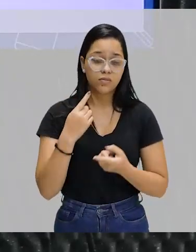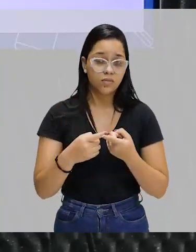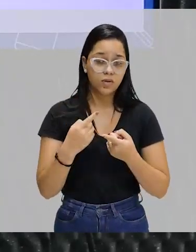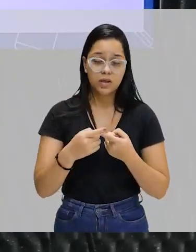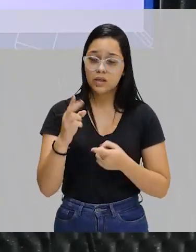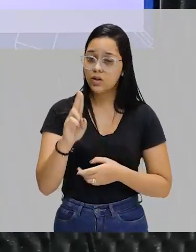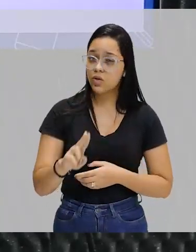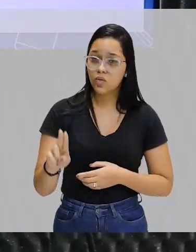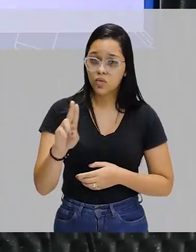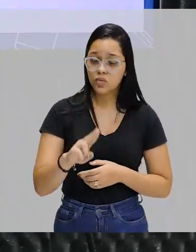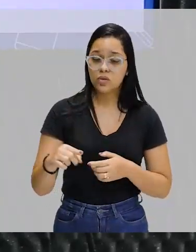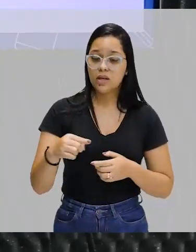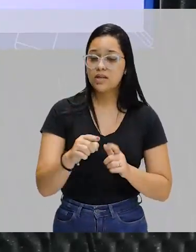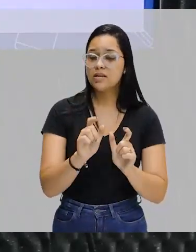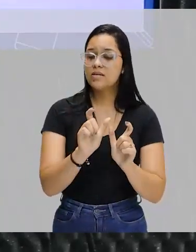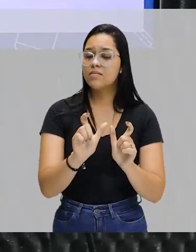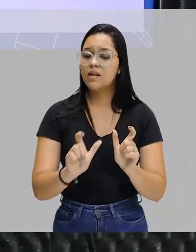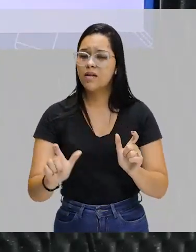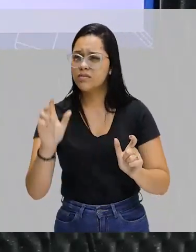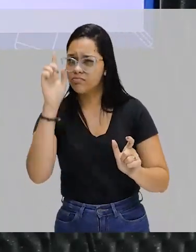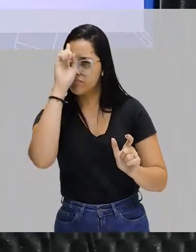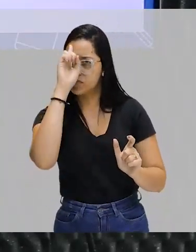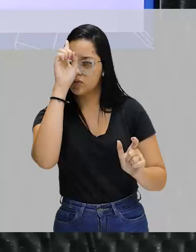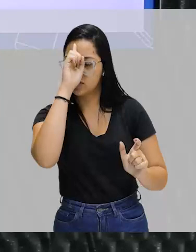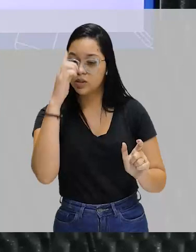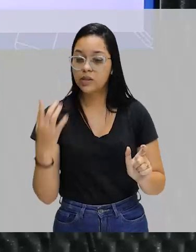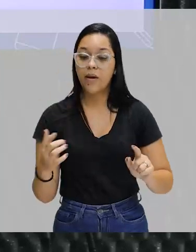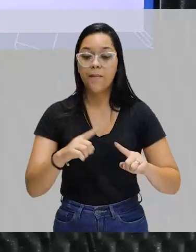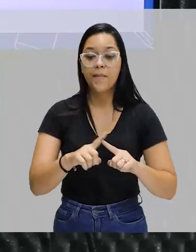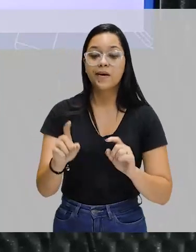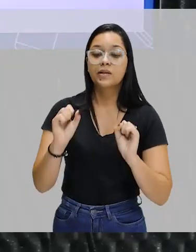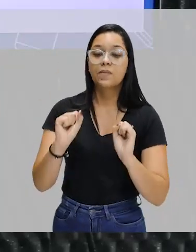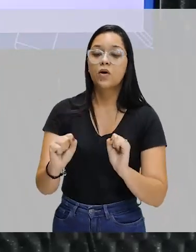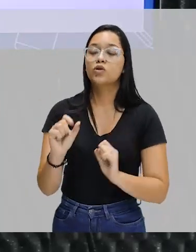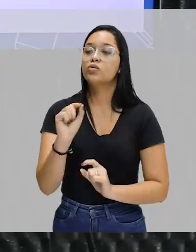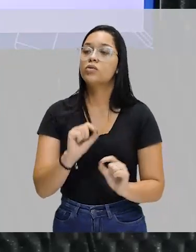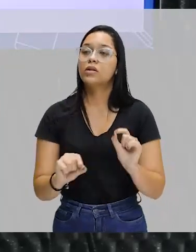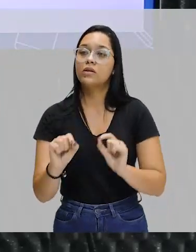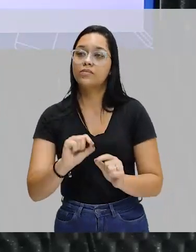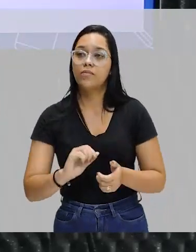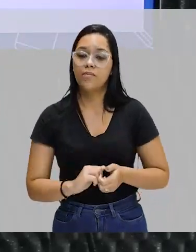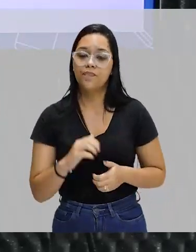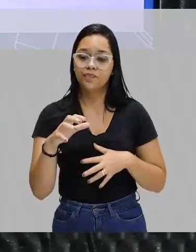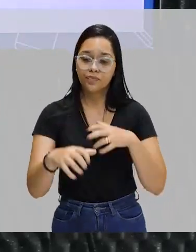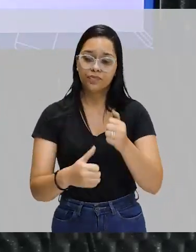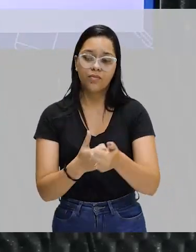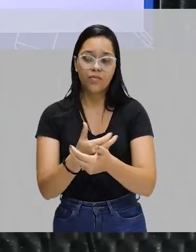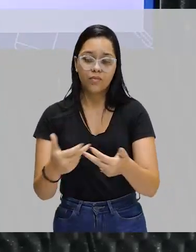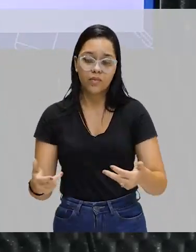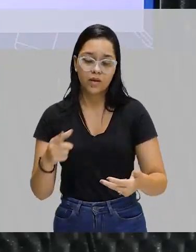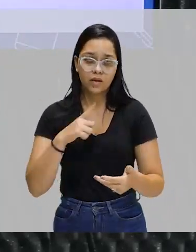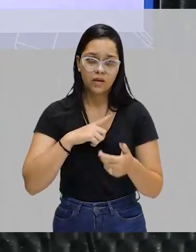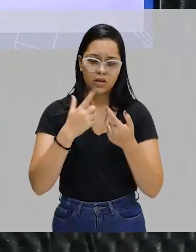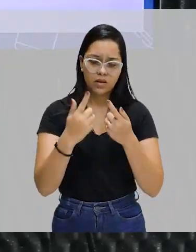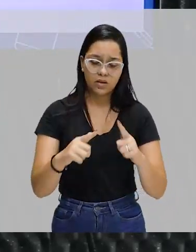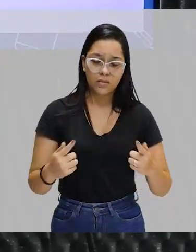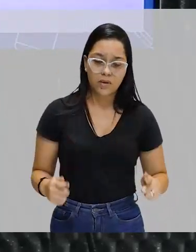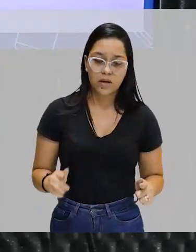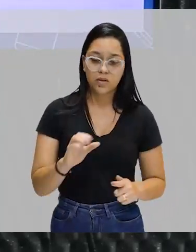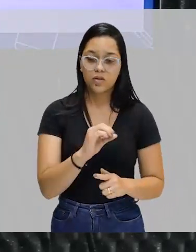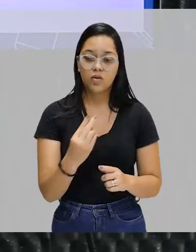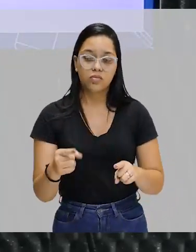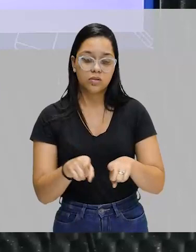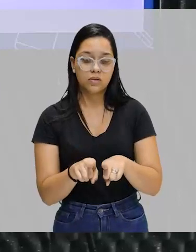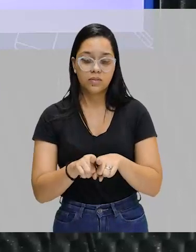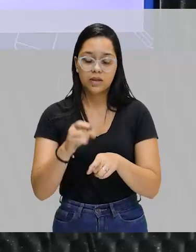a utilização dessas palavras no dia a dia. Mas aí o que vocês podem fazer? Busquem fontes como gramáticas ou até mesmo